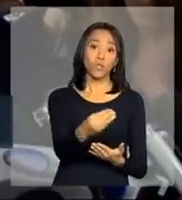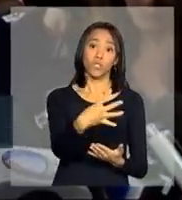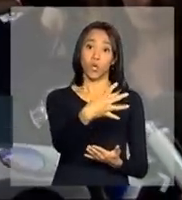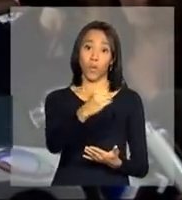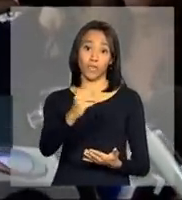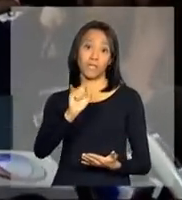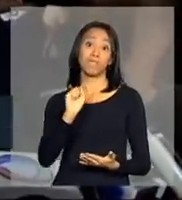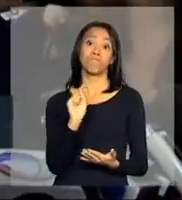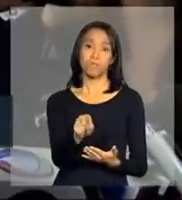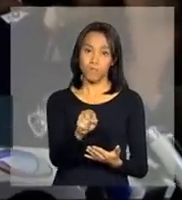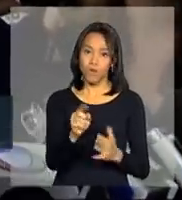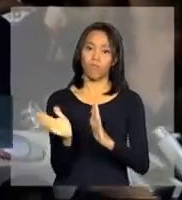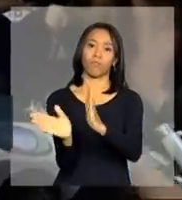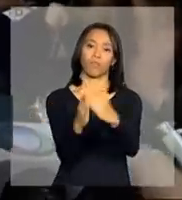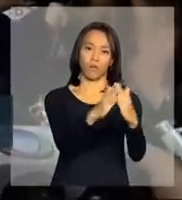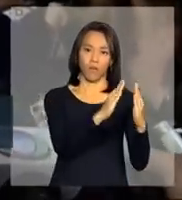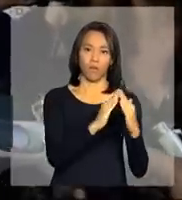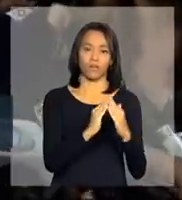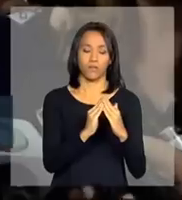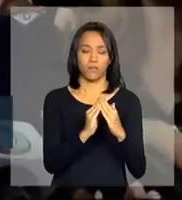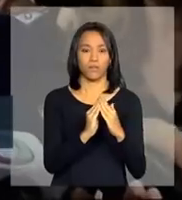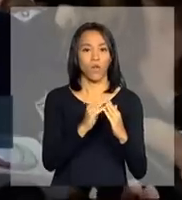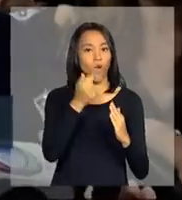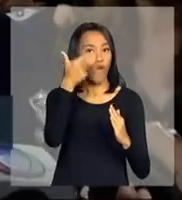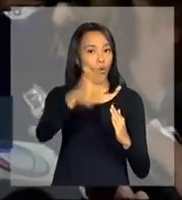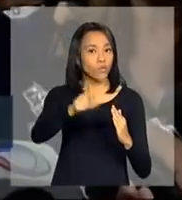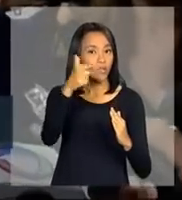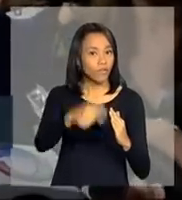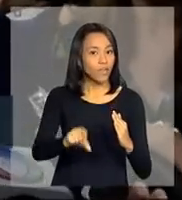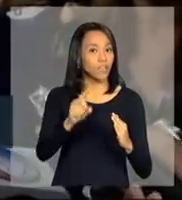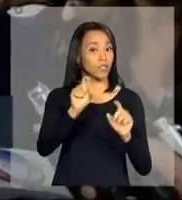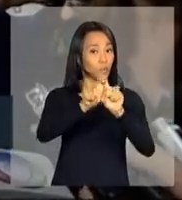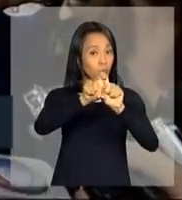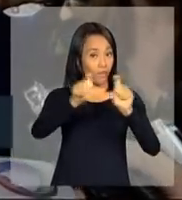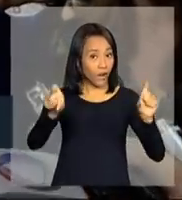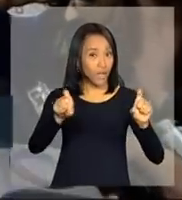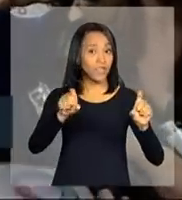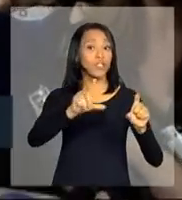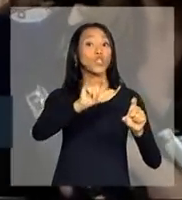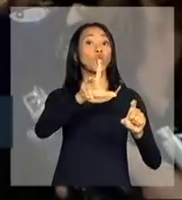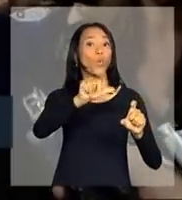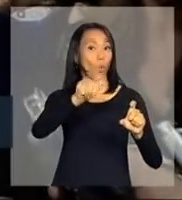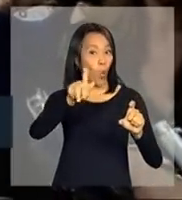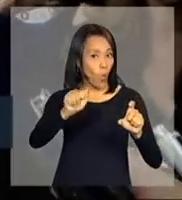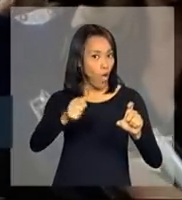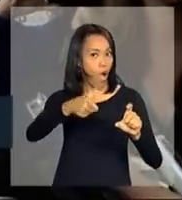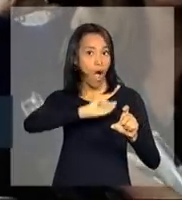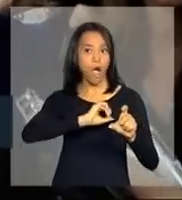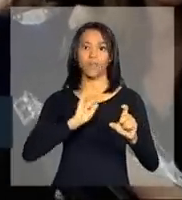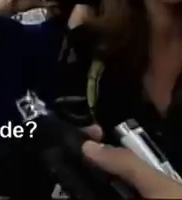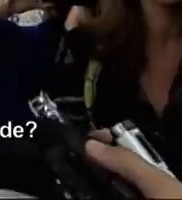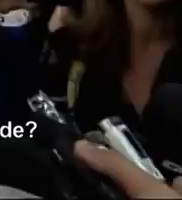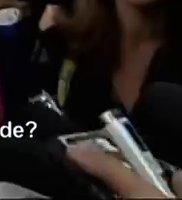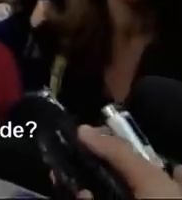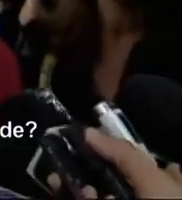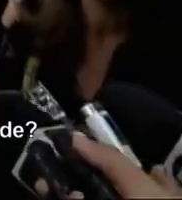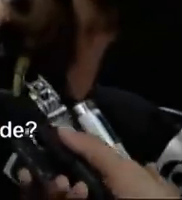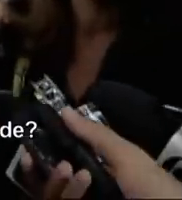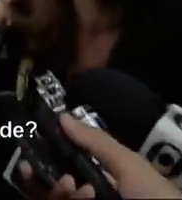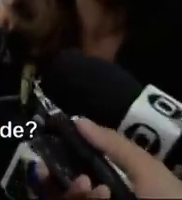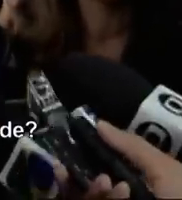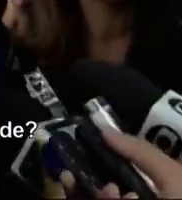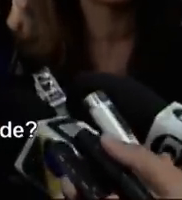2.400.000 moradias. Vou repetir uma frase do Lula, nunca antes na história desse país.